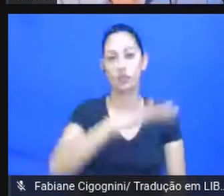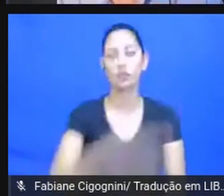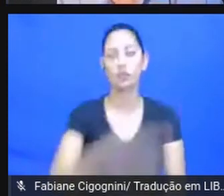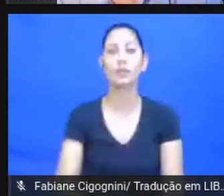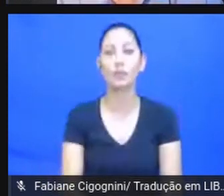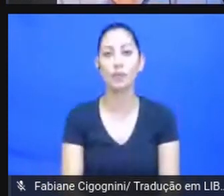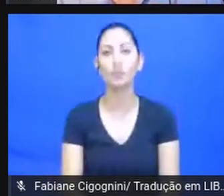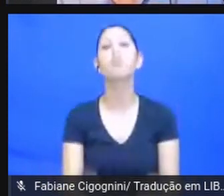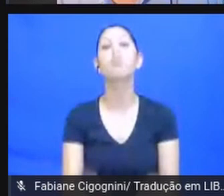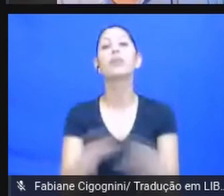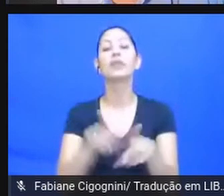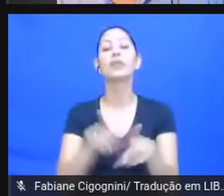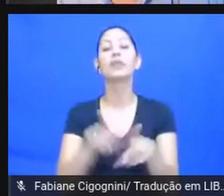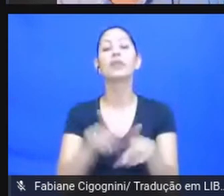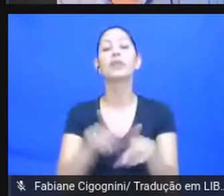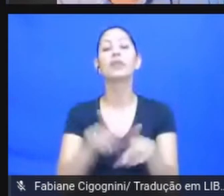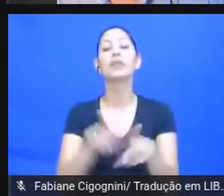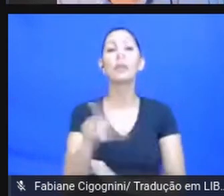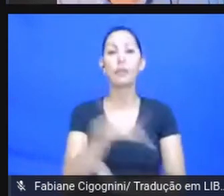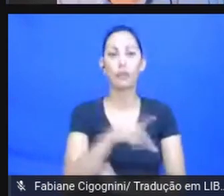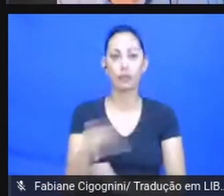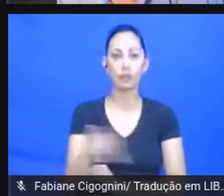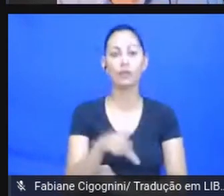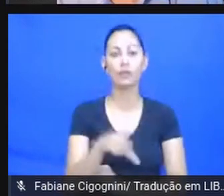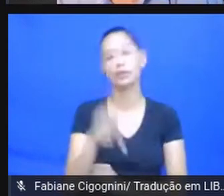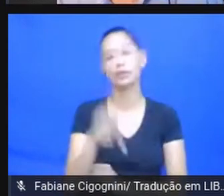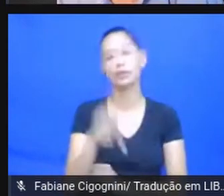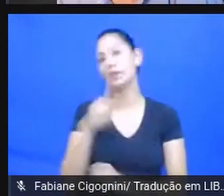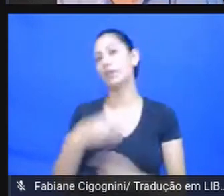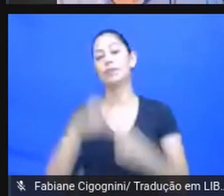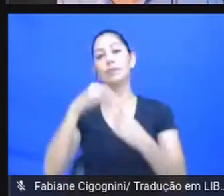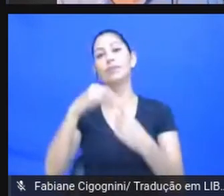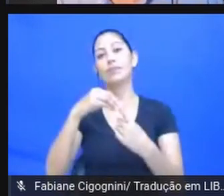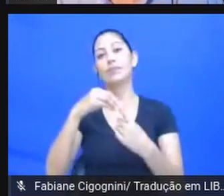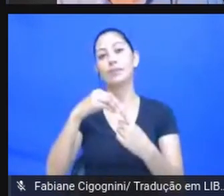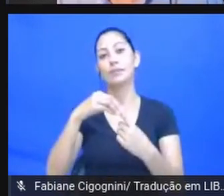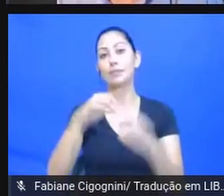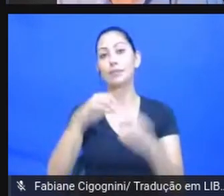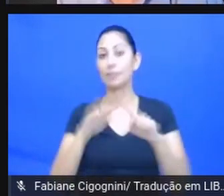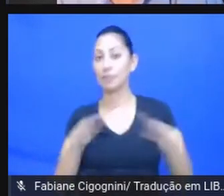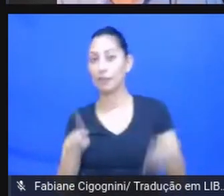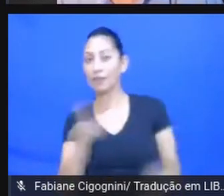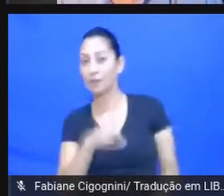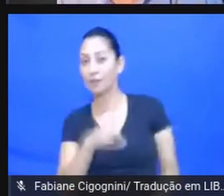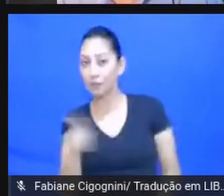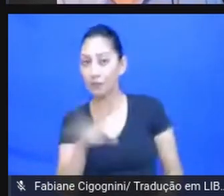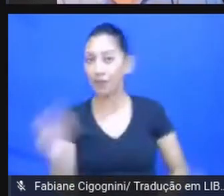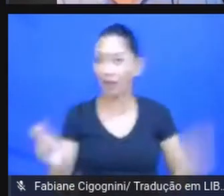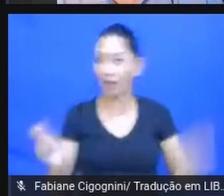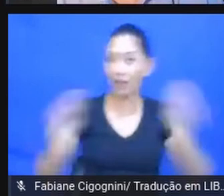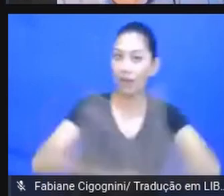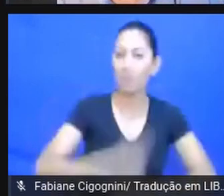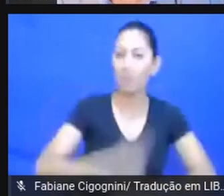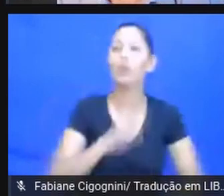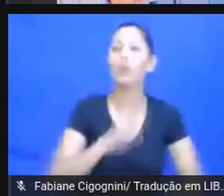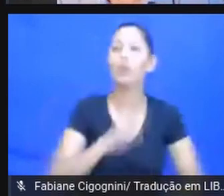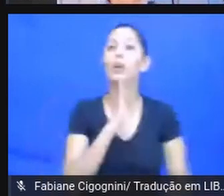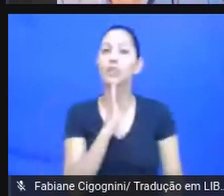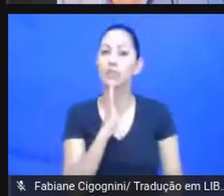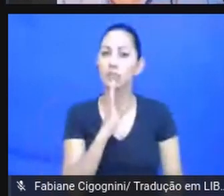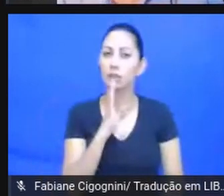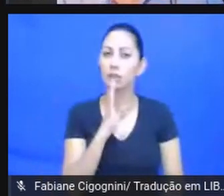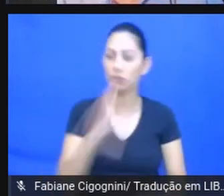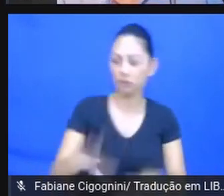professores, ele é essencial, mas os professores competentes nas suas áreas de conhecimento, professores que